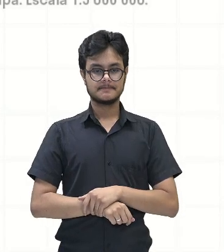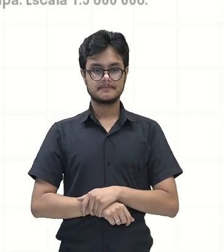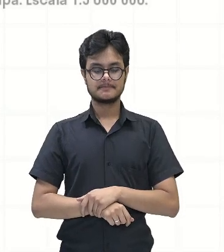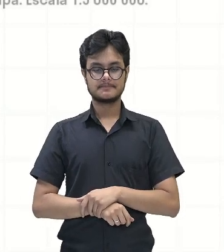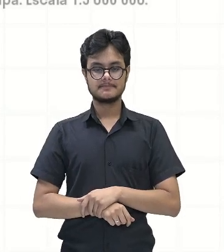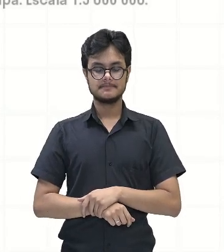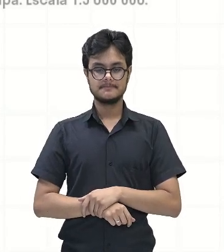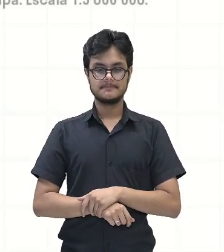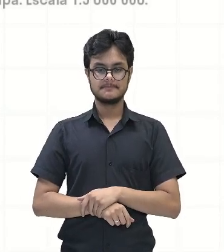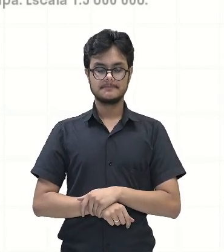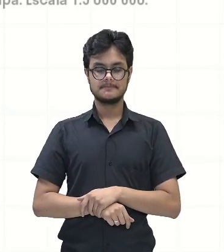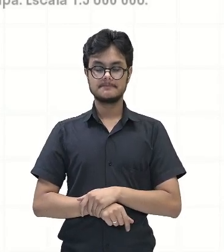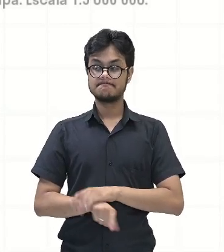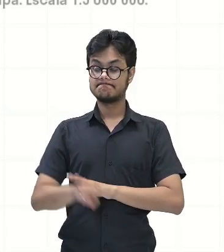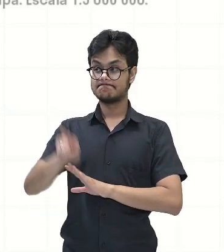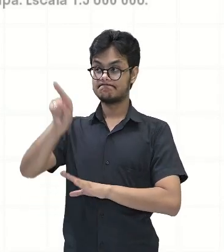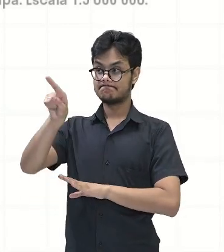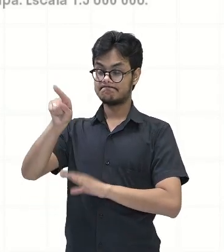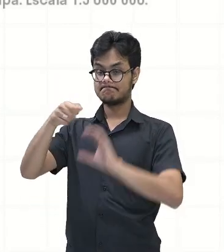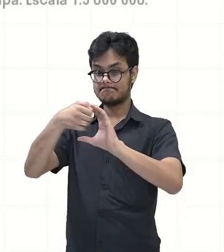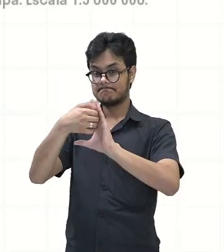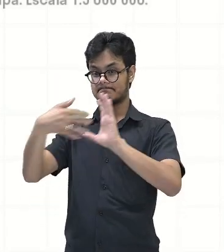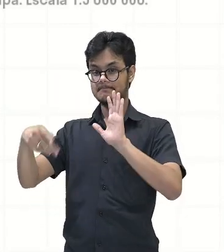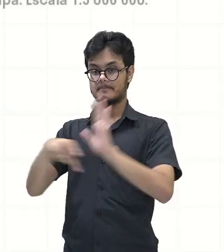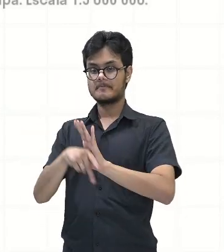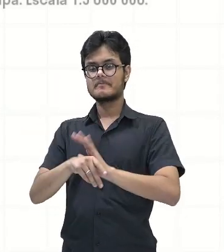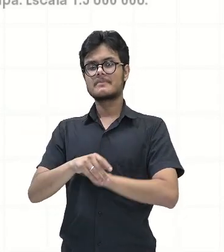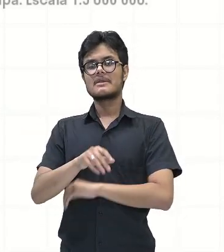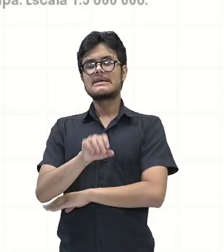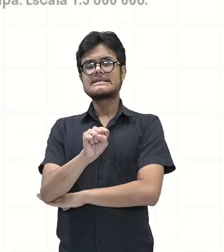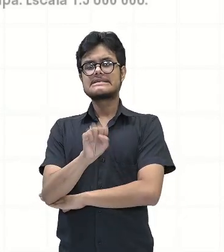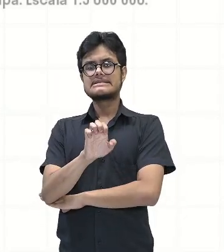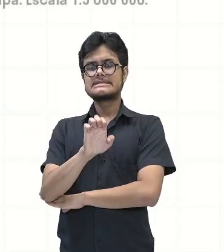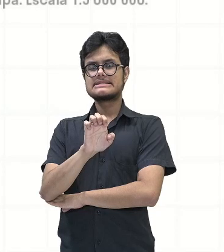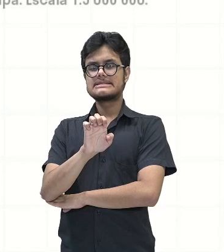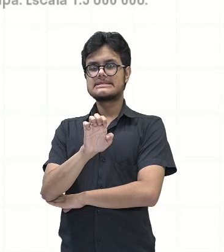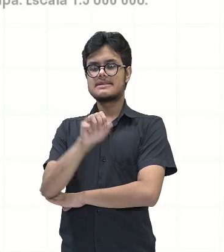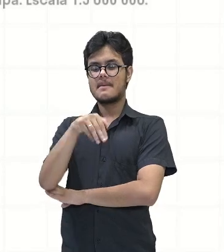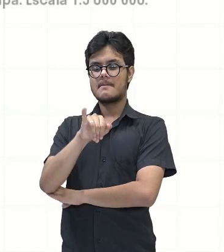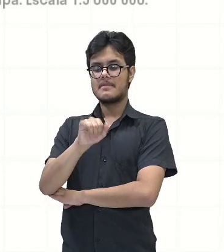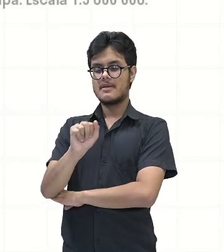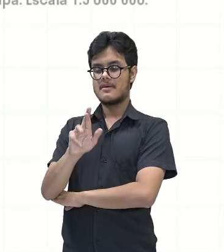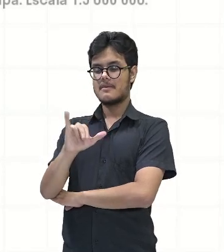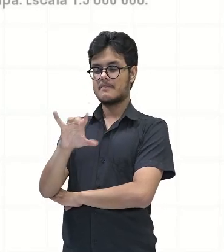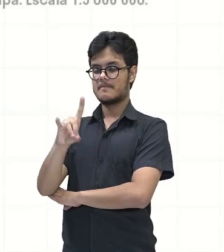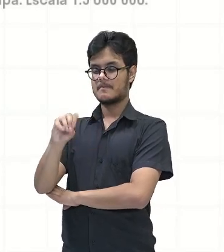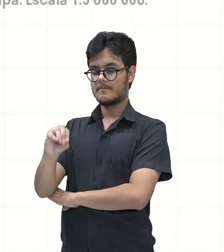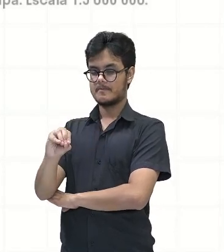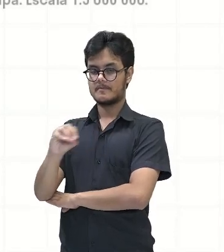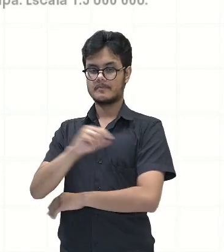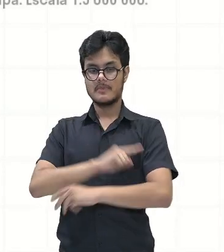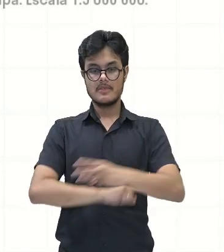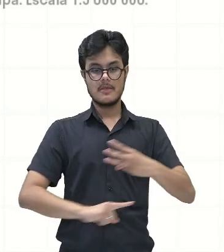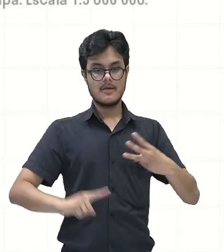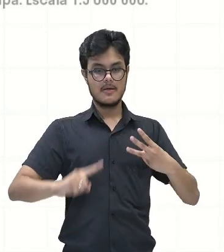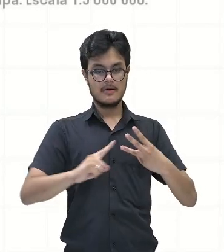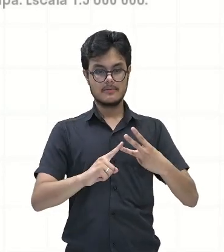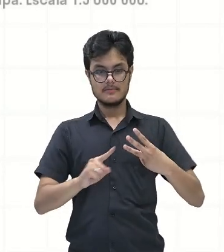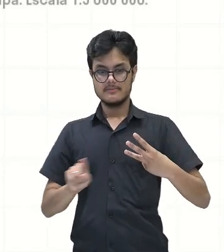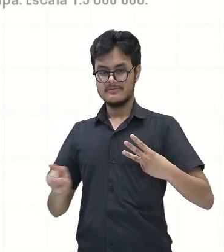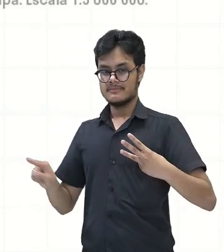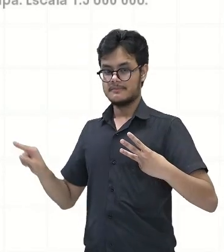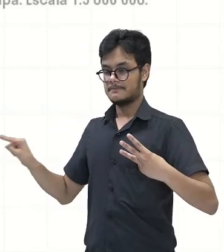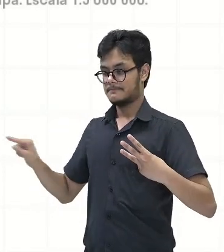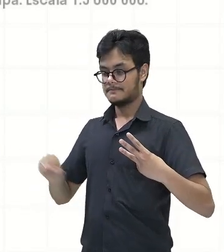esse tipo de clima ele também é classificado como clima semiárido. E aí nós temos o tropical nordeste oriental, que